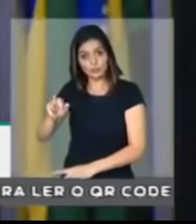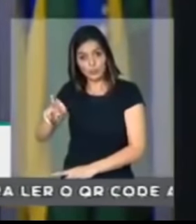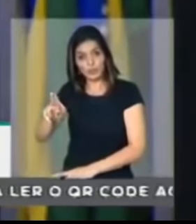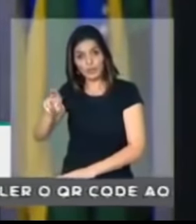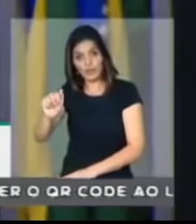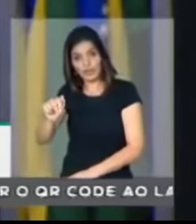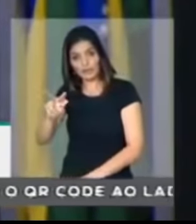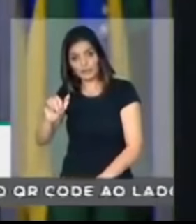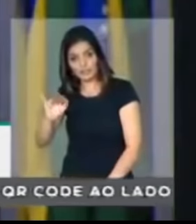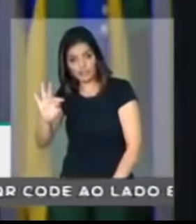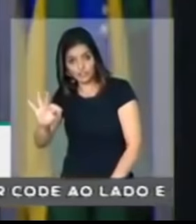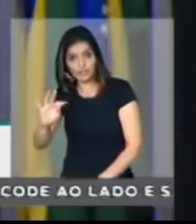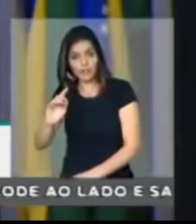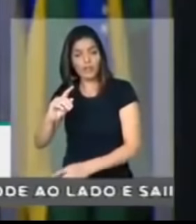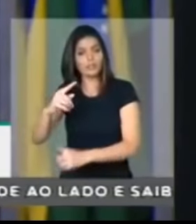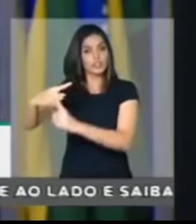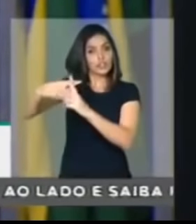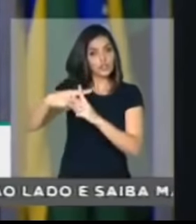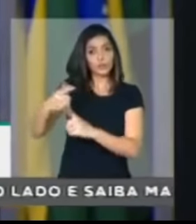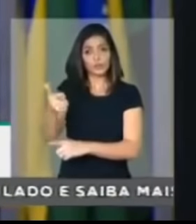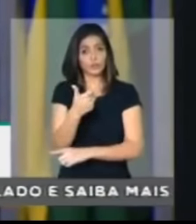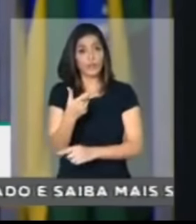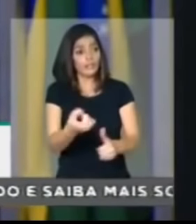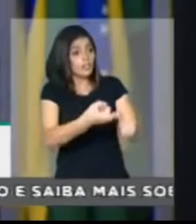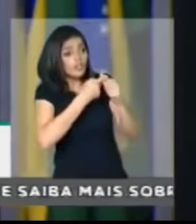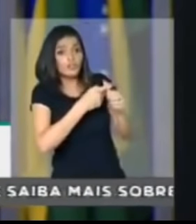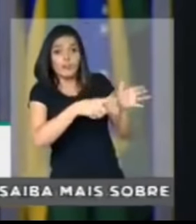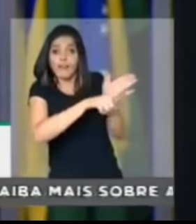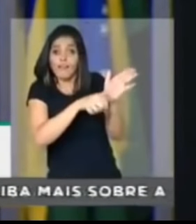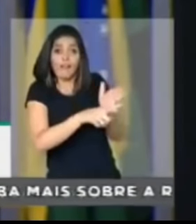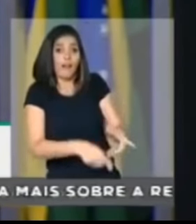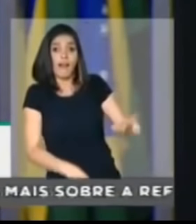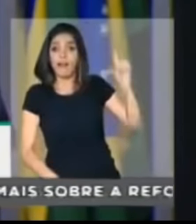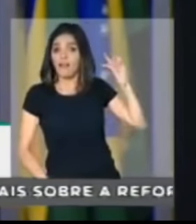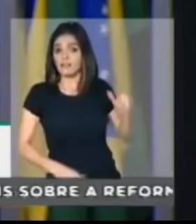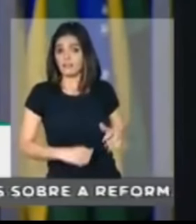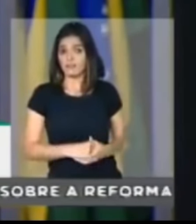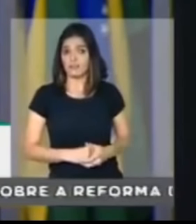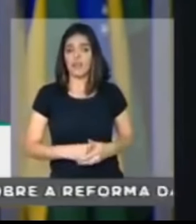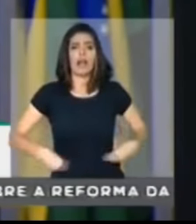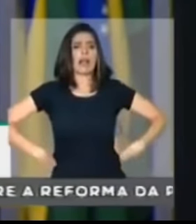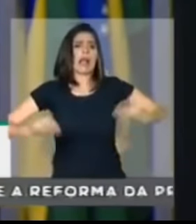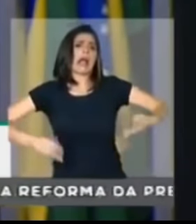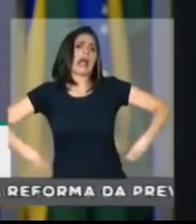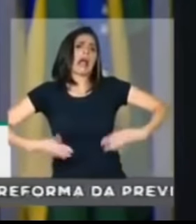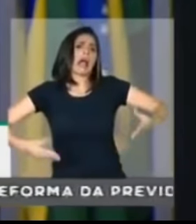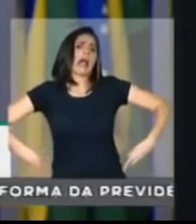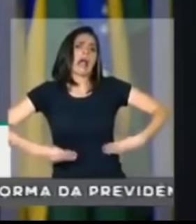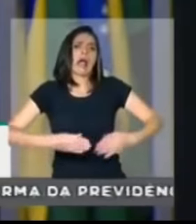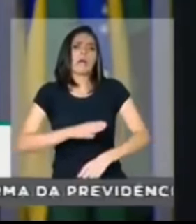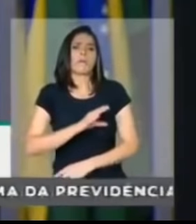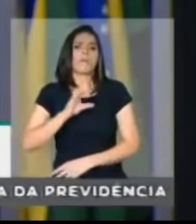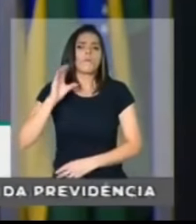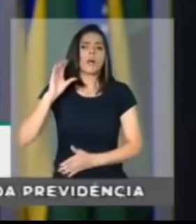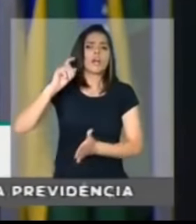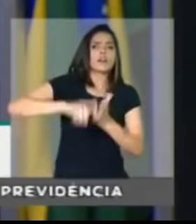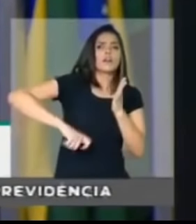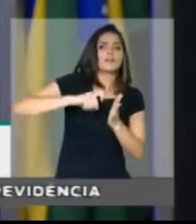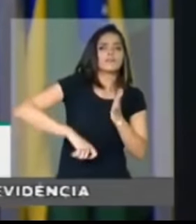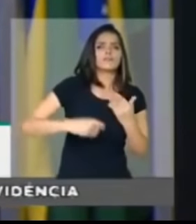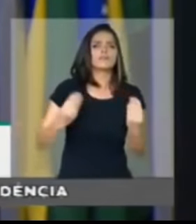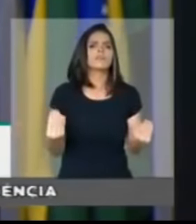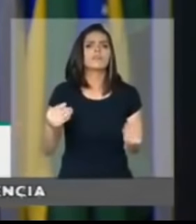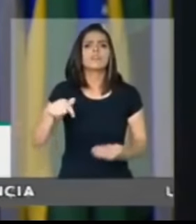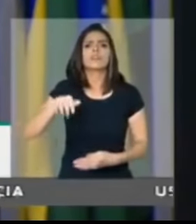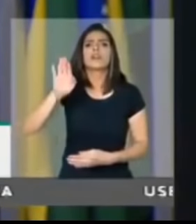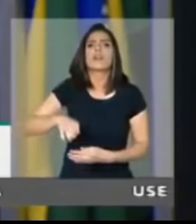dívida. Inclusive dívida feita por governos anteriores. Ah, mas então por que a gente gasta tanto com isenção fiscal? Quem é que